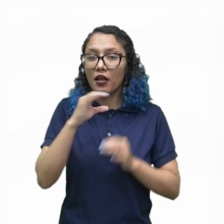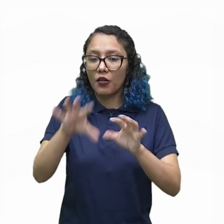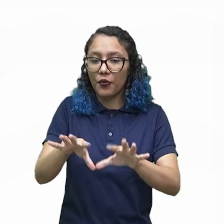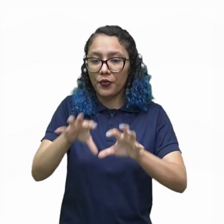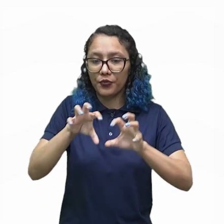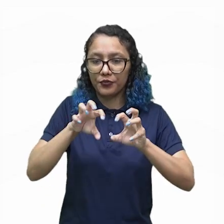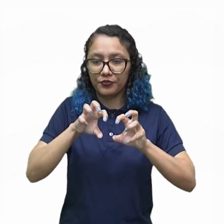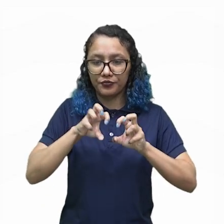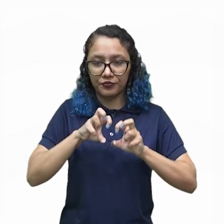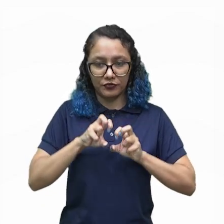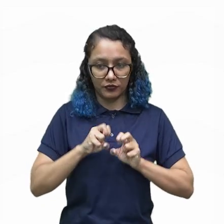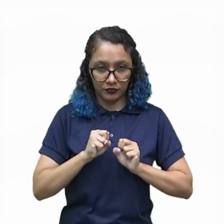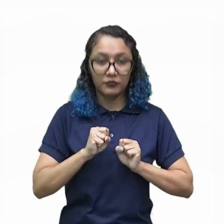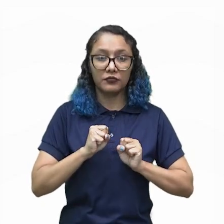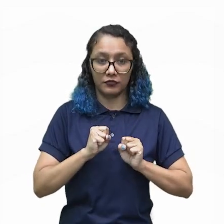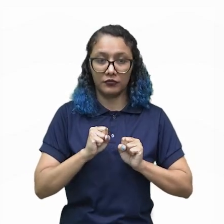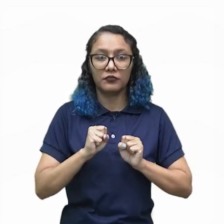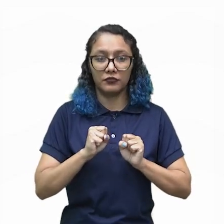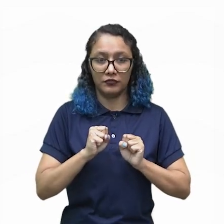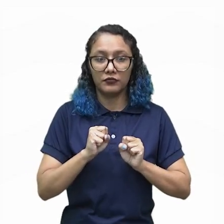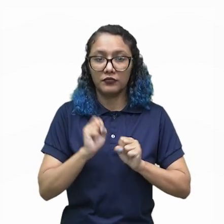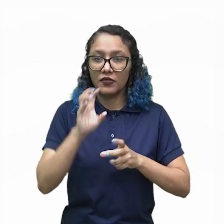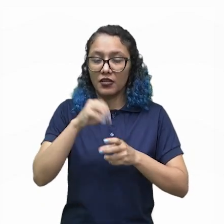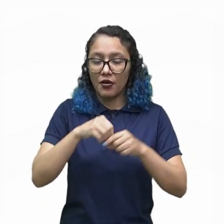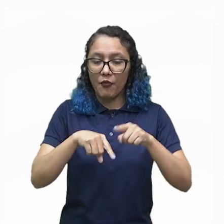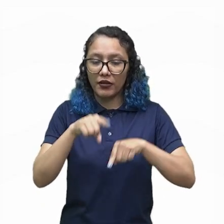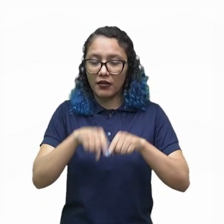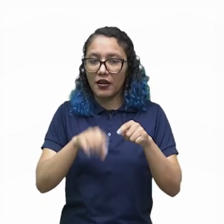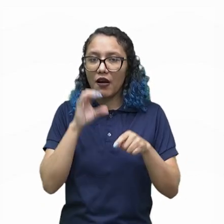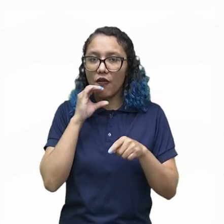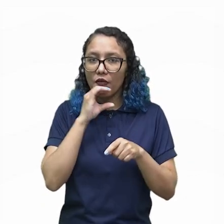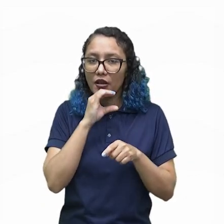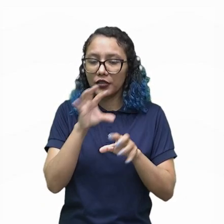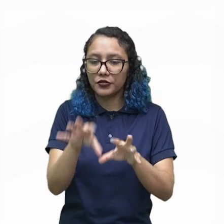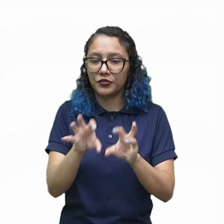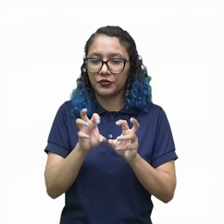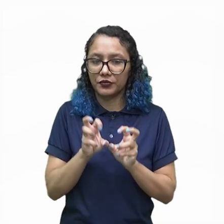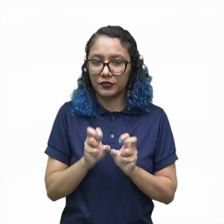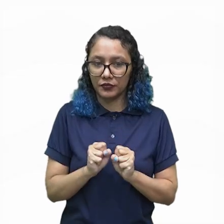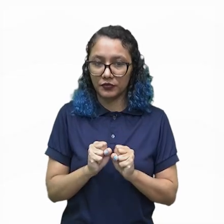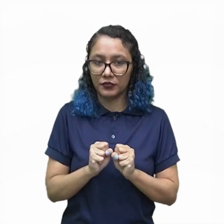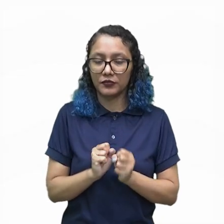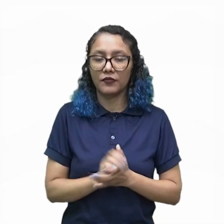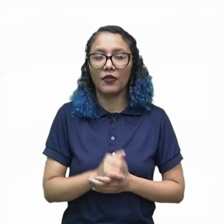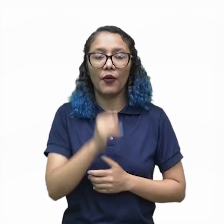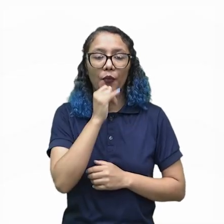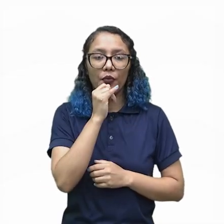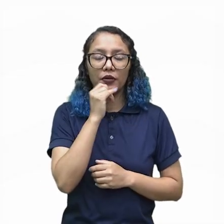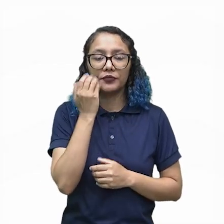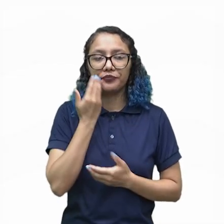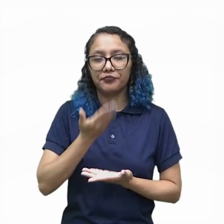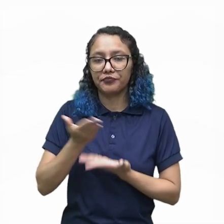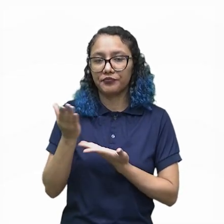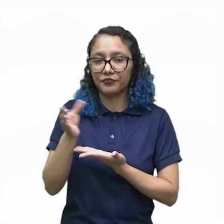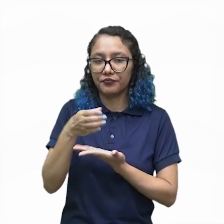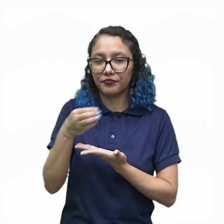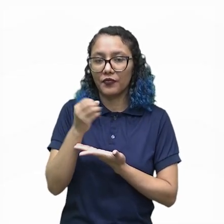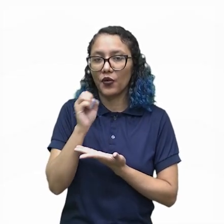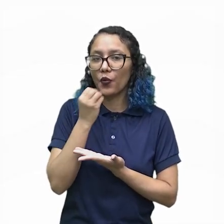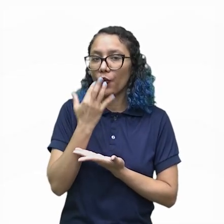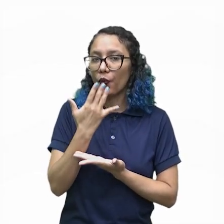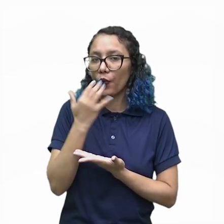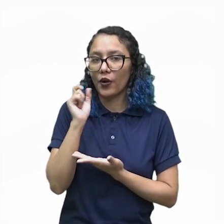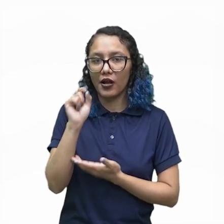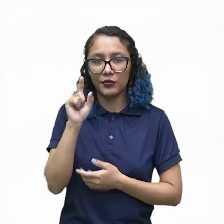absorve calor do ambiente para o sistema, tá? E aí nós temos a representação do frasquinho em